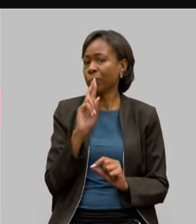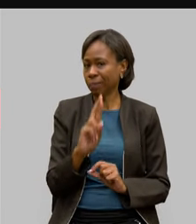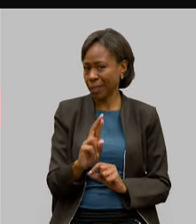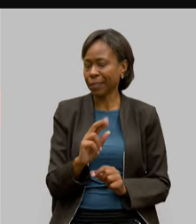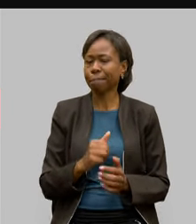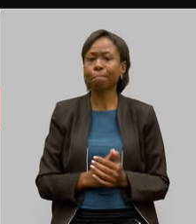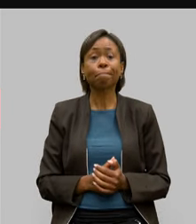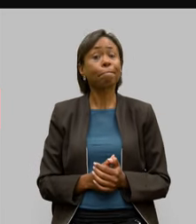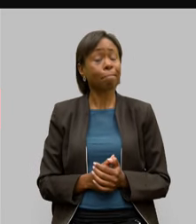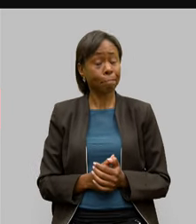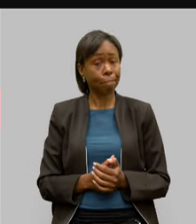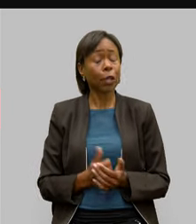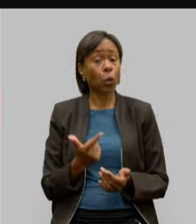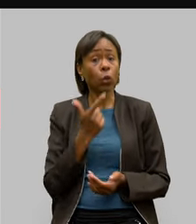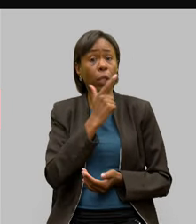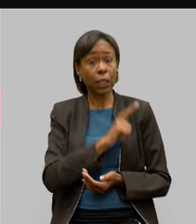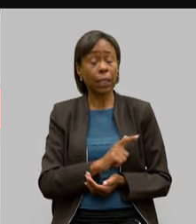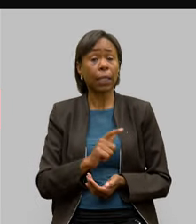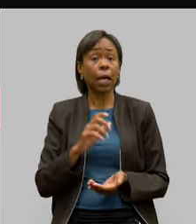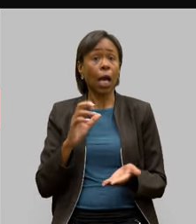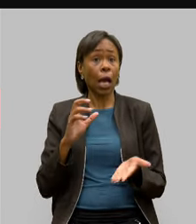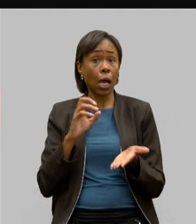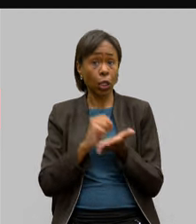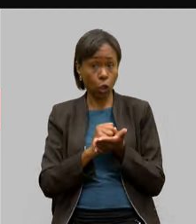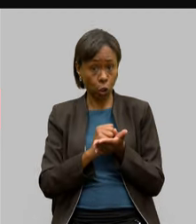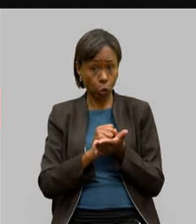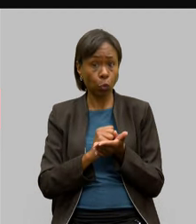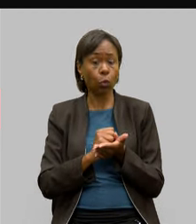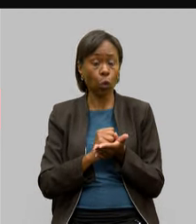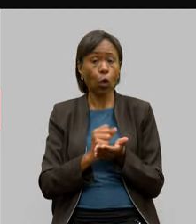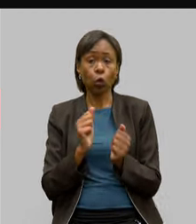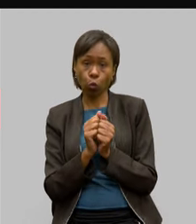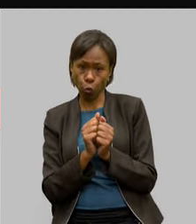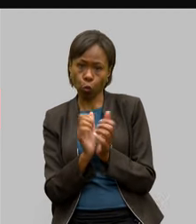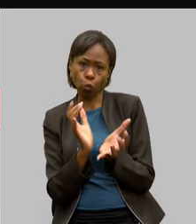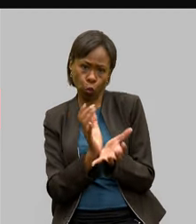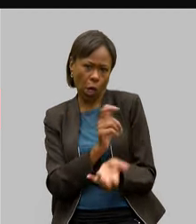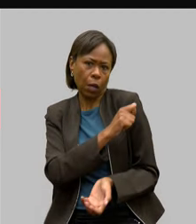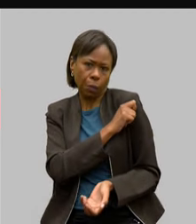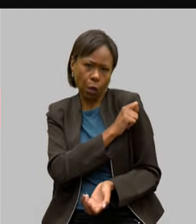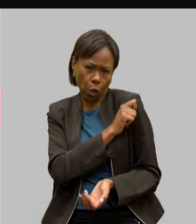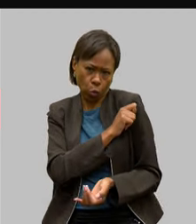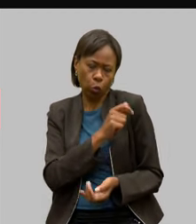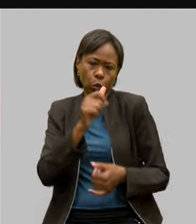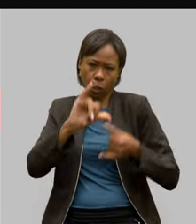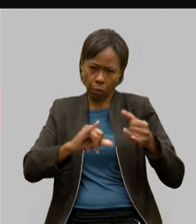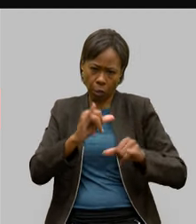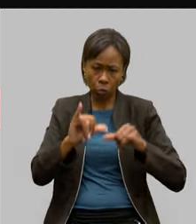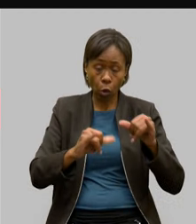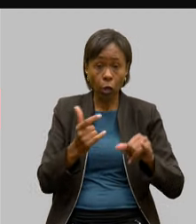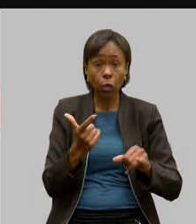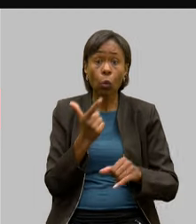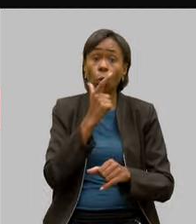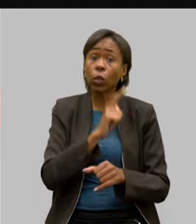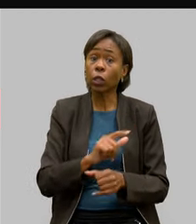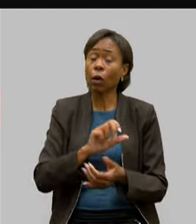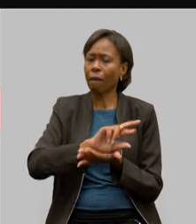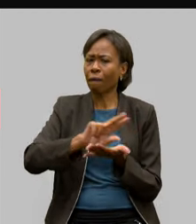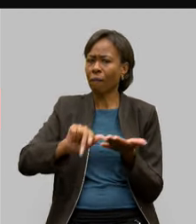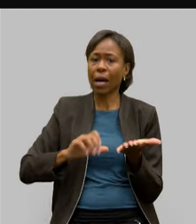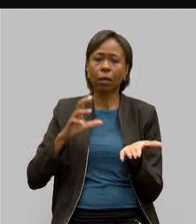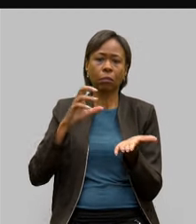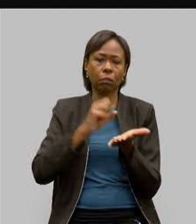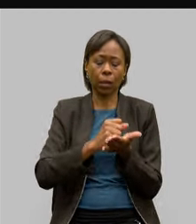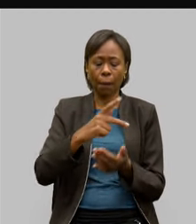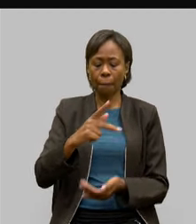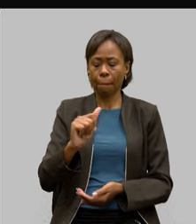tive patentes junto com meus alunos junto com meus meus colegas aqui do laboratório a gente conseguiu várias patentes né pelo menos três patentes só